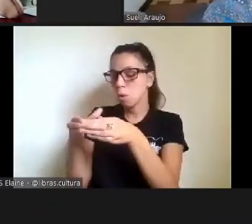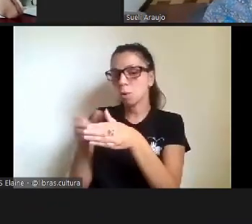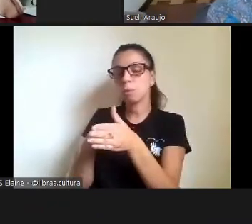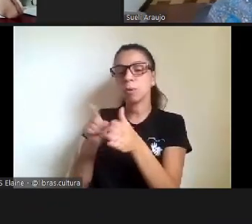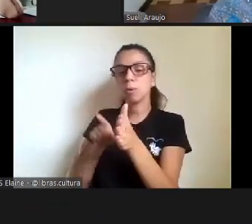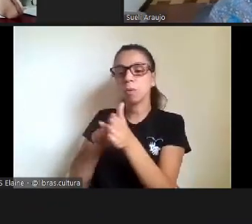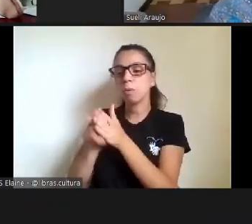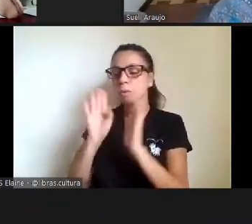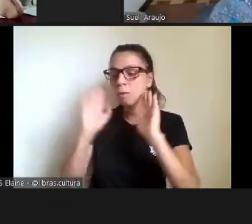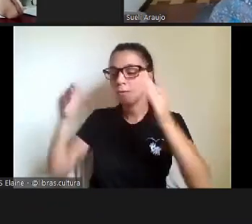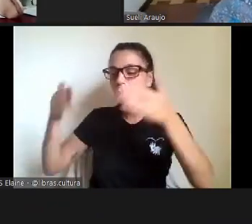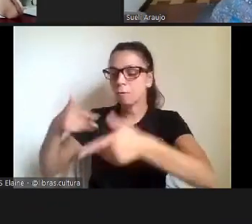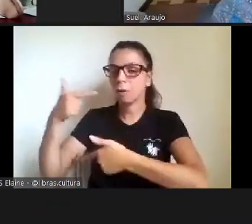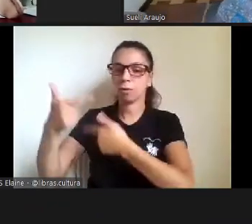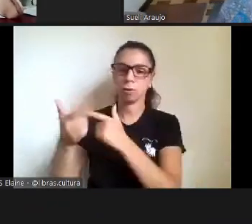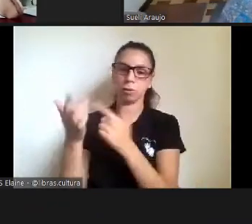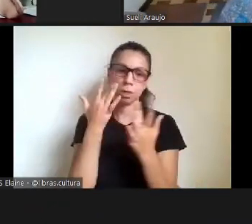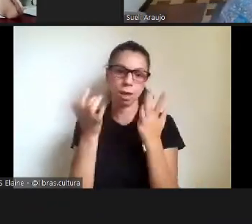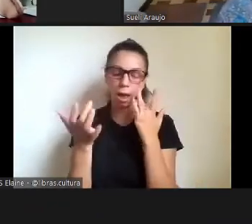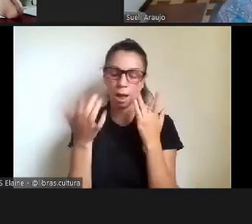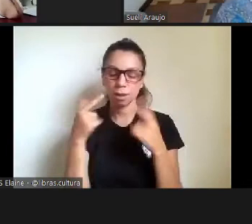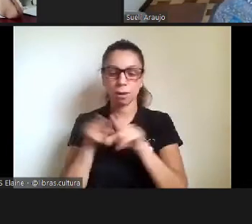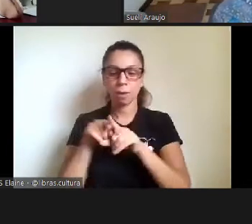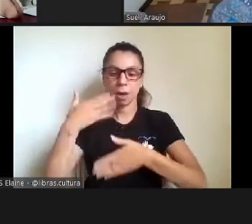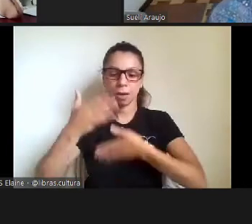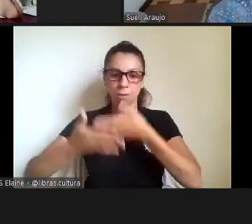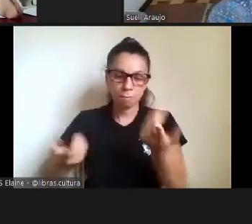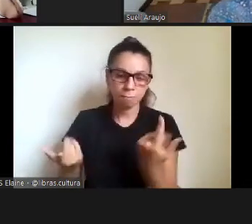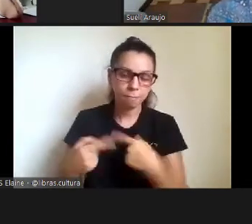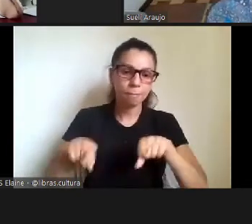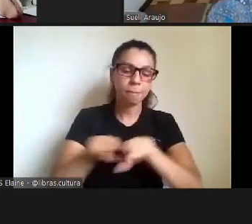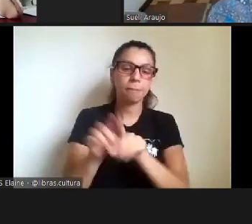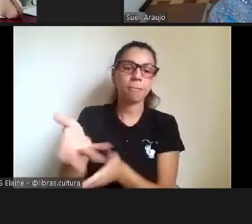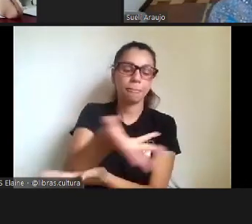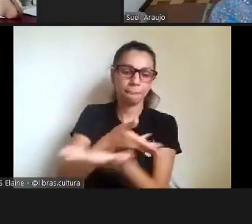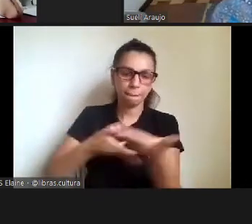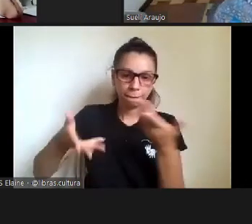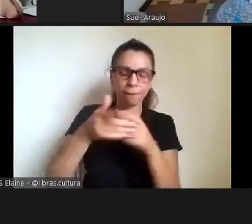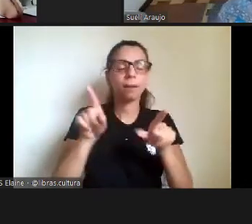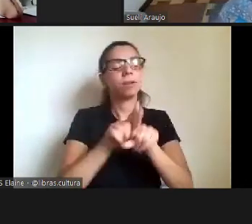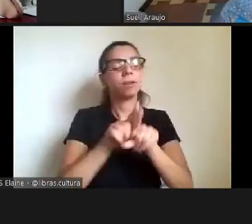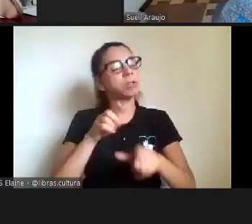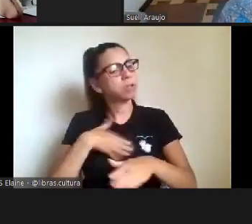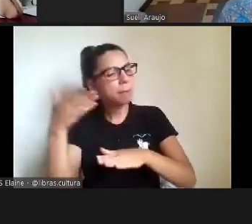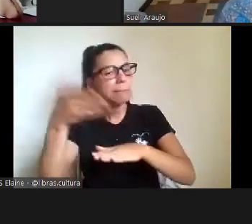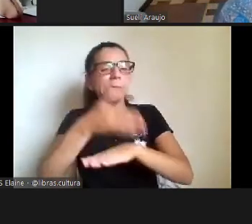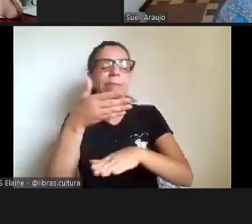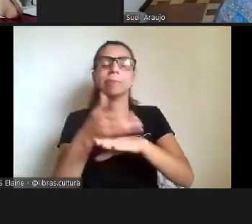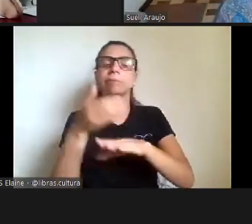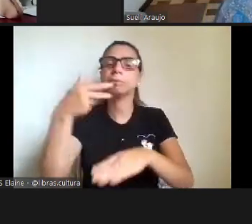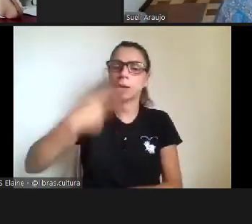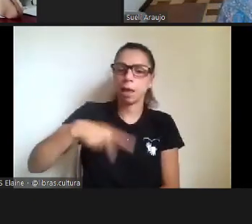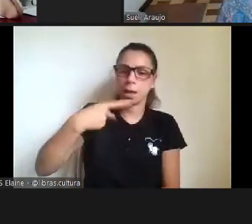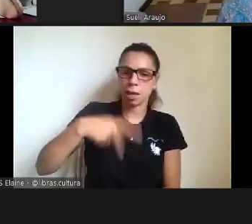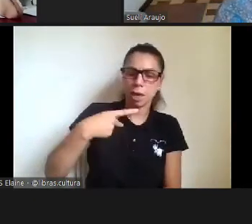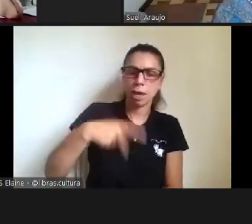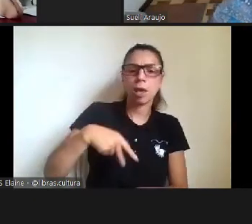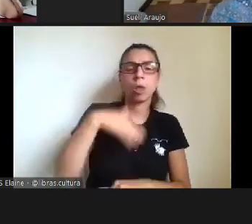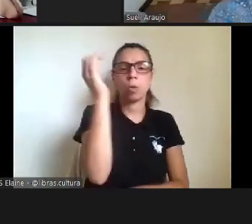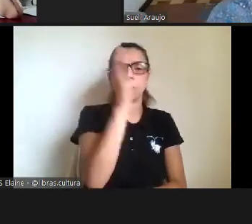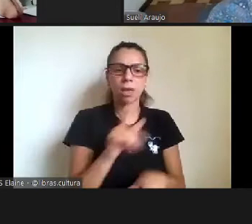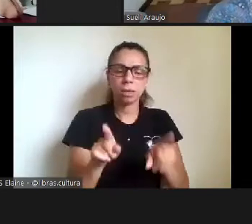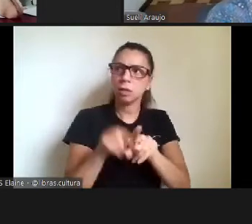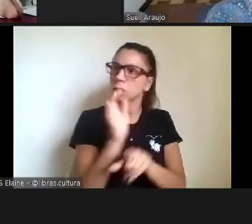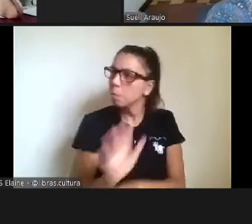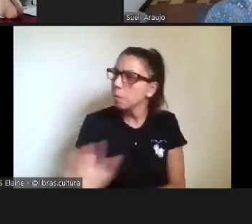em processos colaborativos. Com a companhia, já participou dos principais festivais de teatro nacionais e internacionais e recebeu